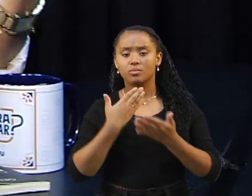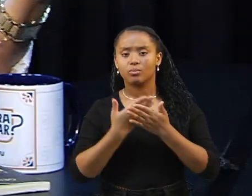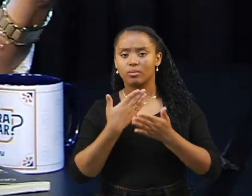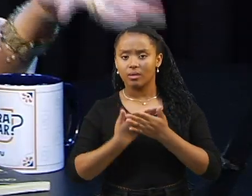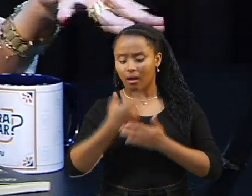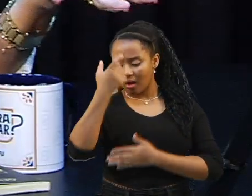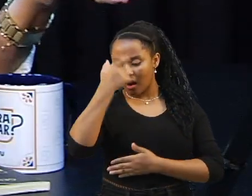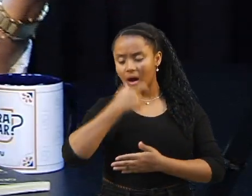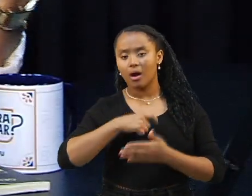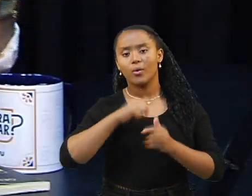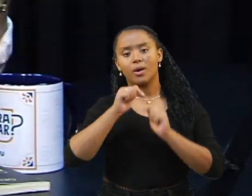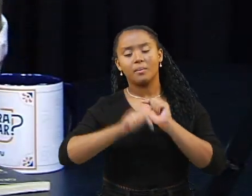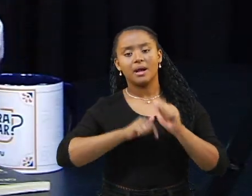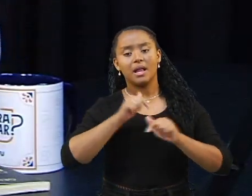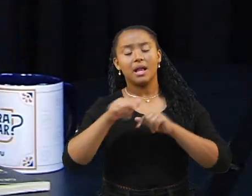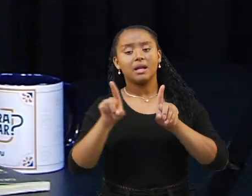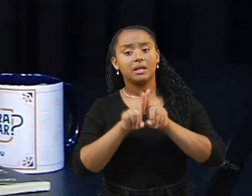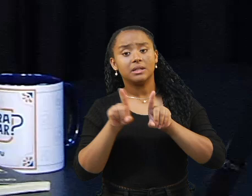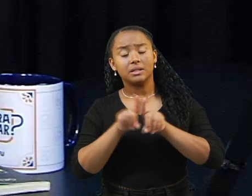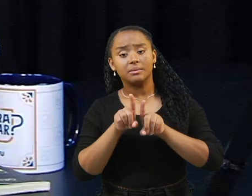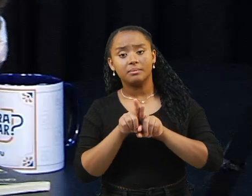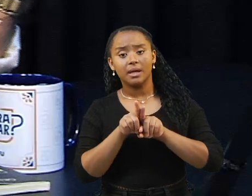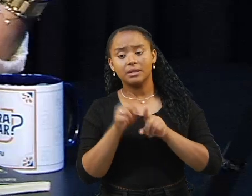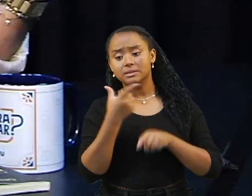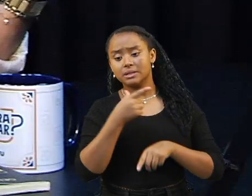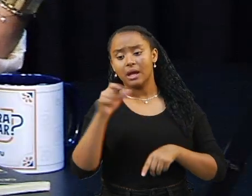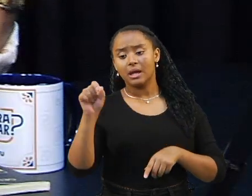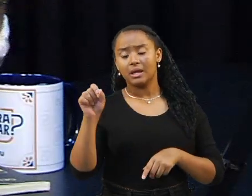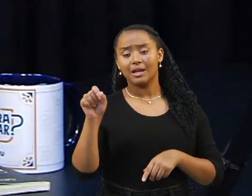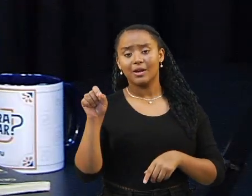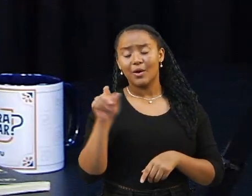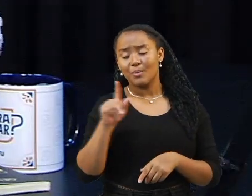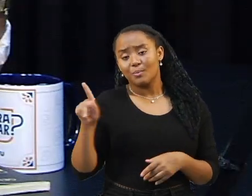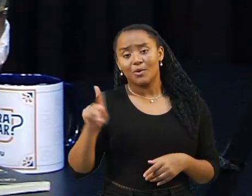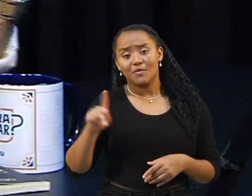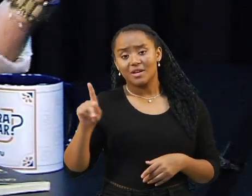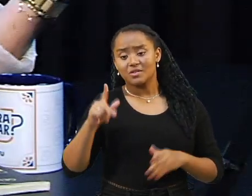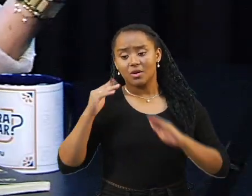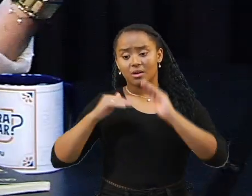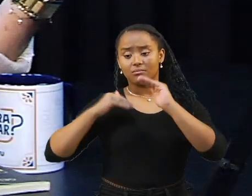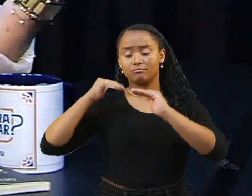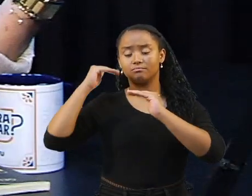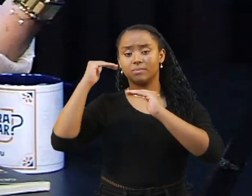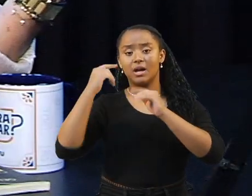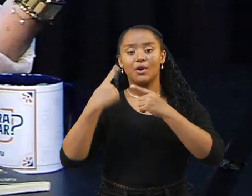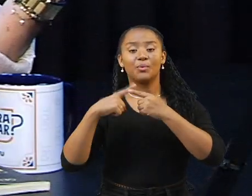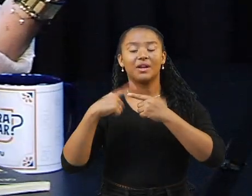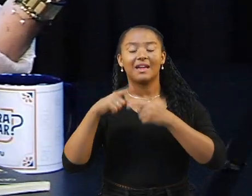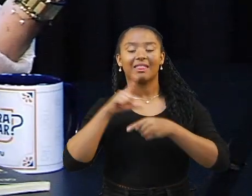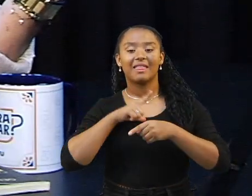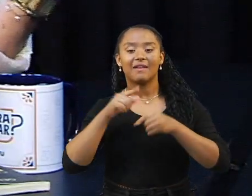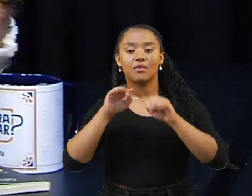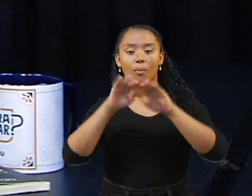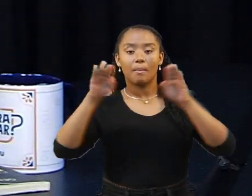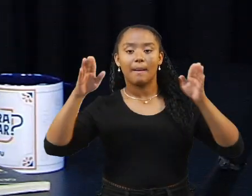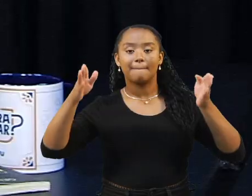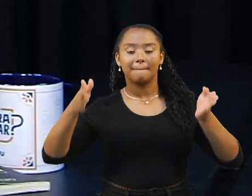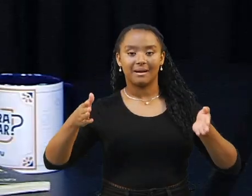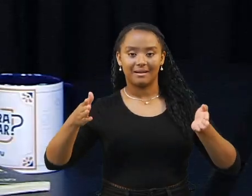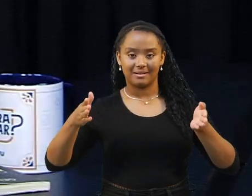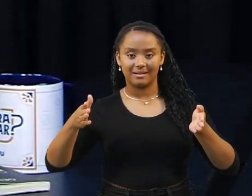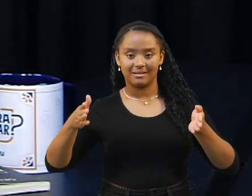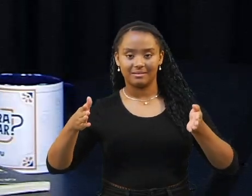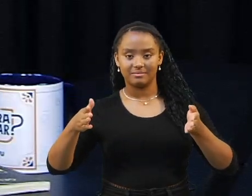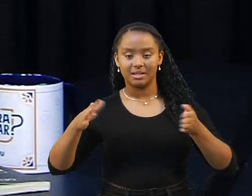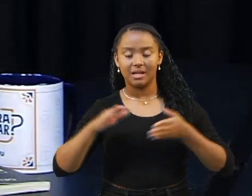estudei, trabalhei e saí como professora titular por conta de uma banca que a gente presta, né?